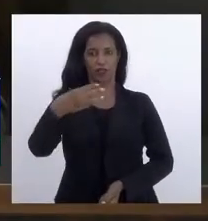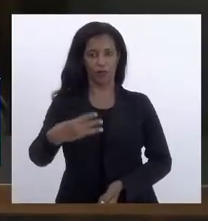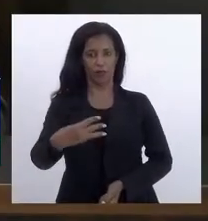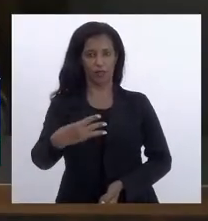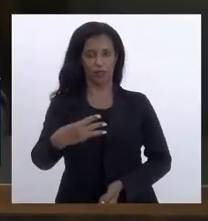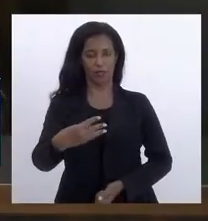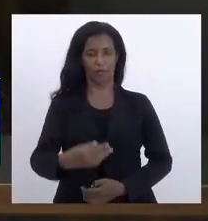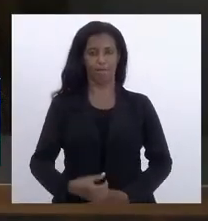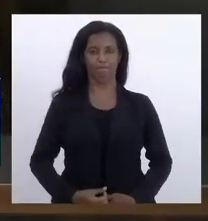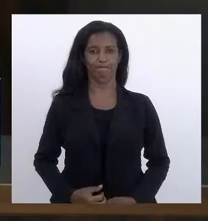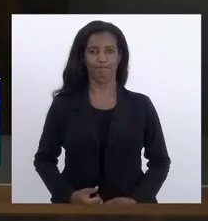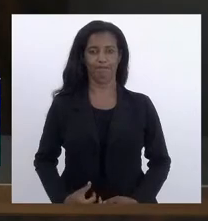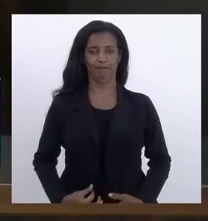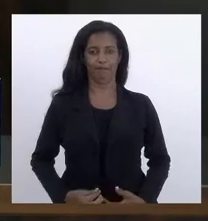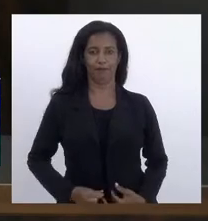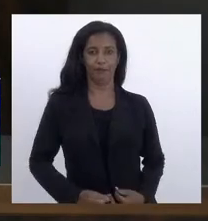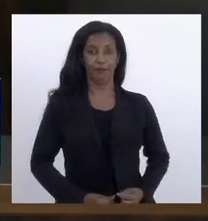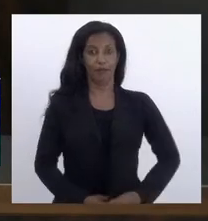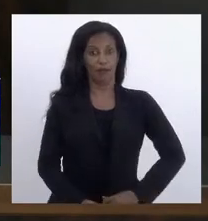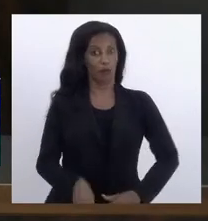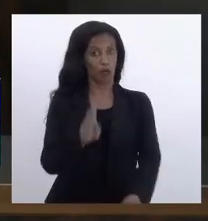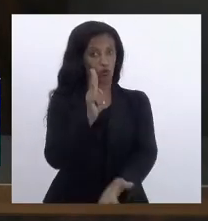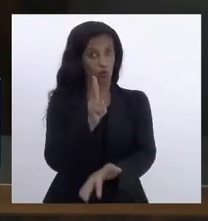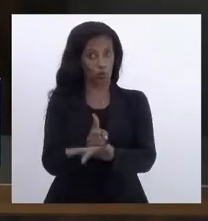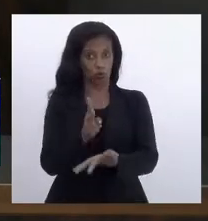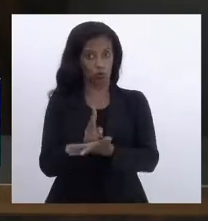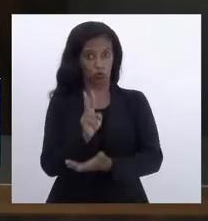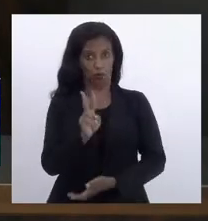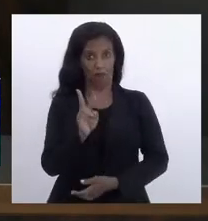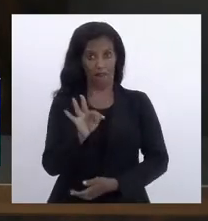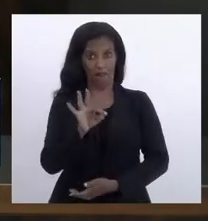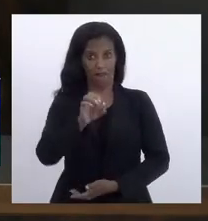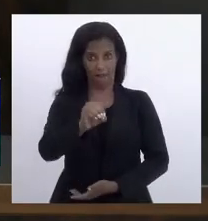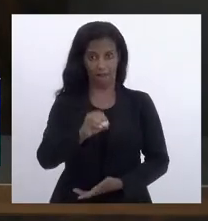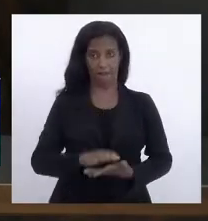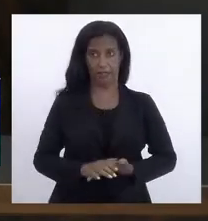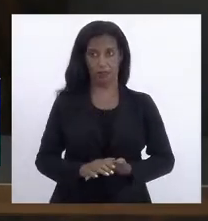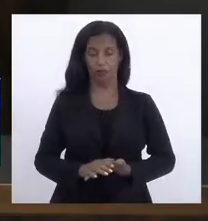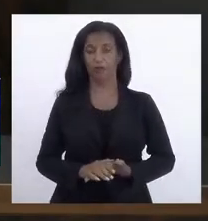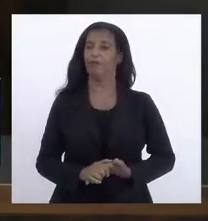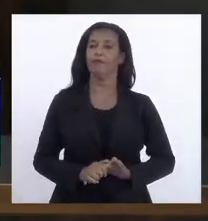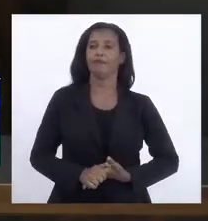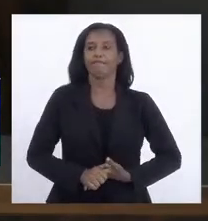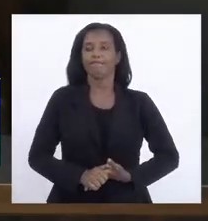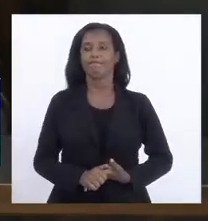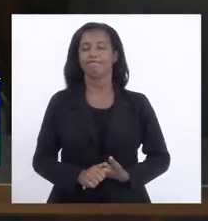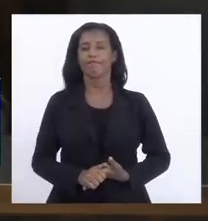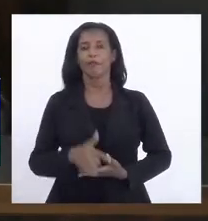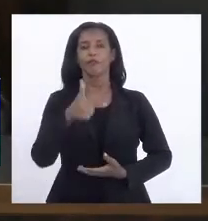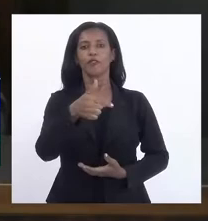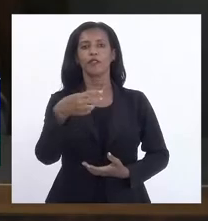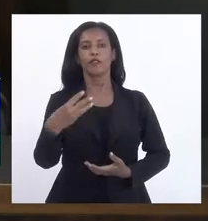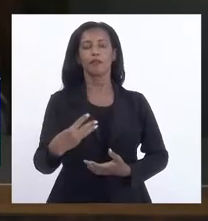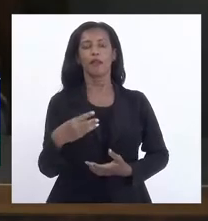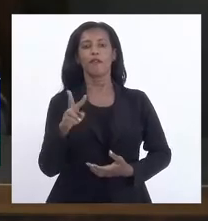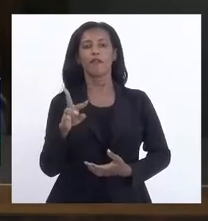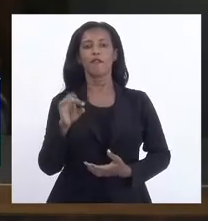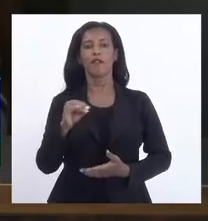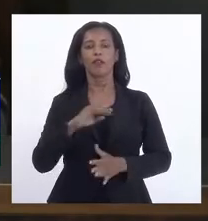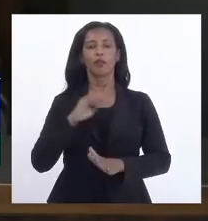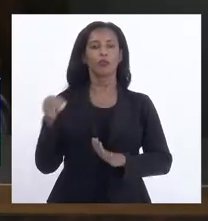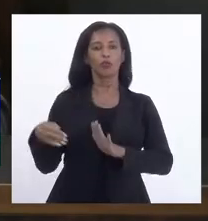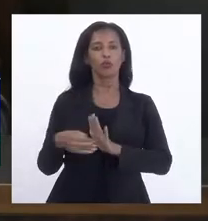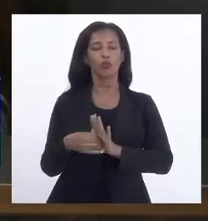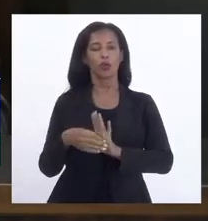23º e 25º. Então nós vamos manter o veto. E eu vou cantar os destaques. 23º, veto total oposto ao projeto